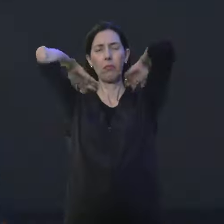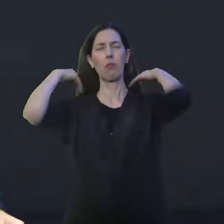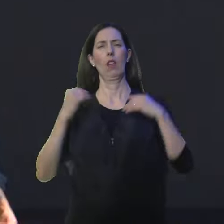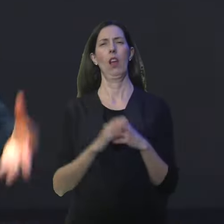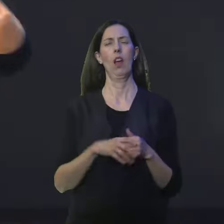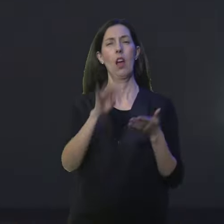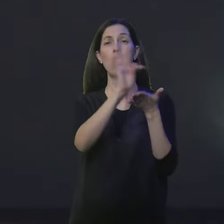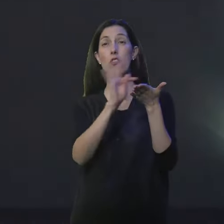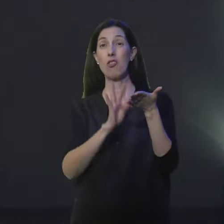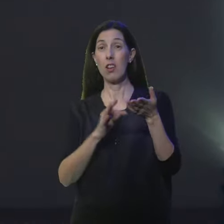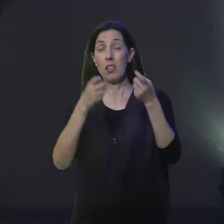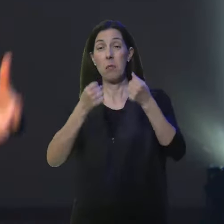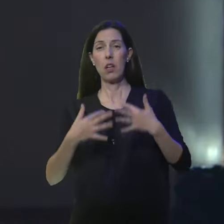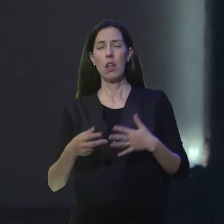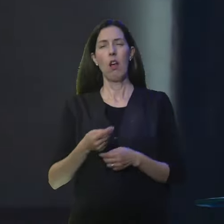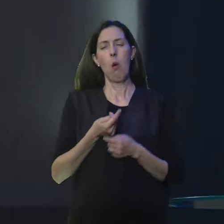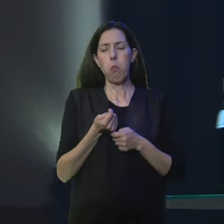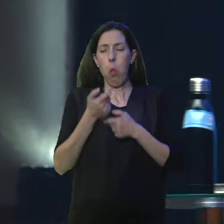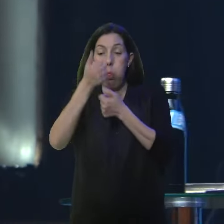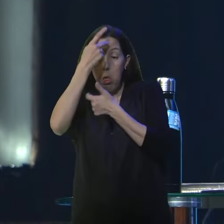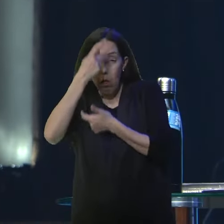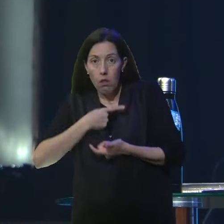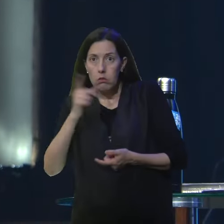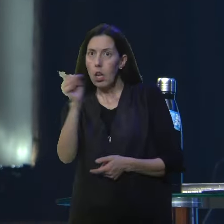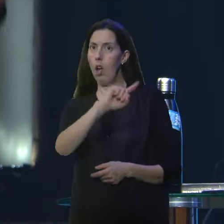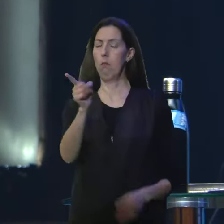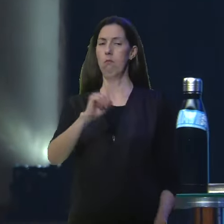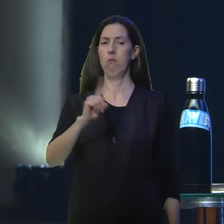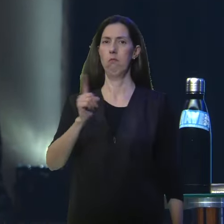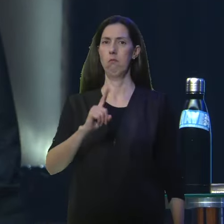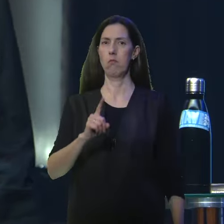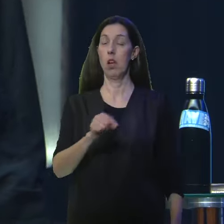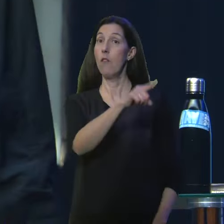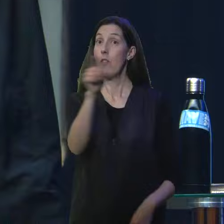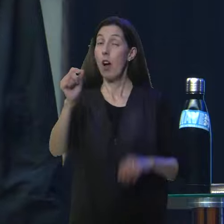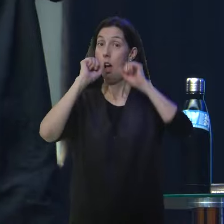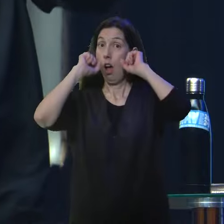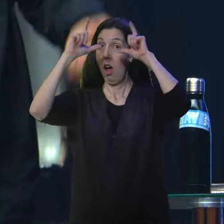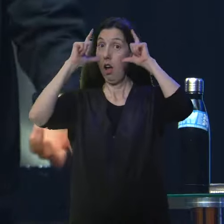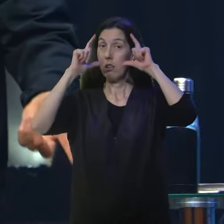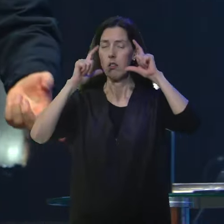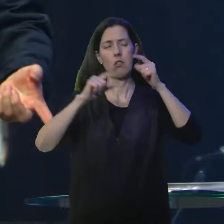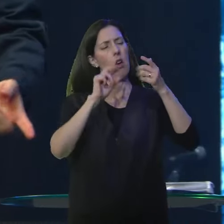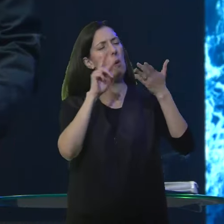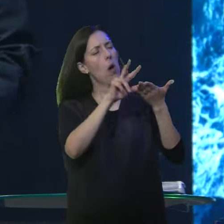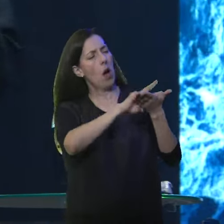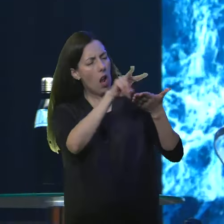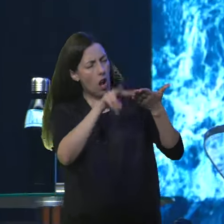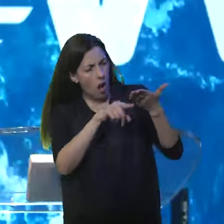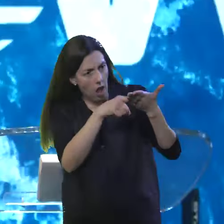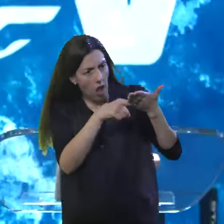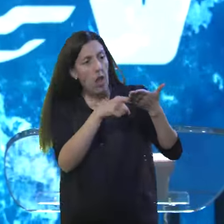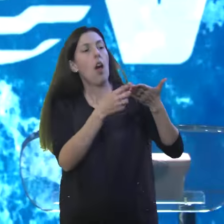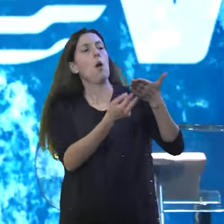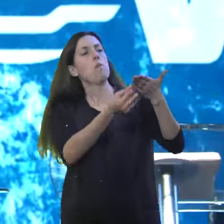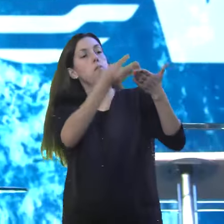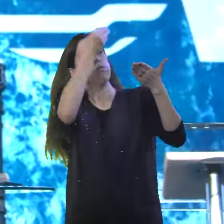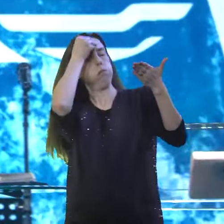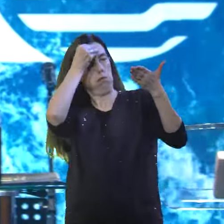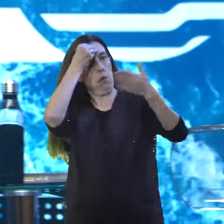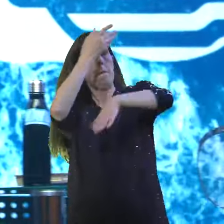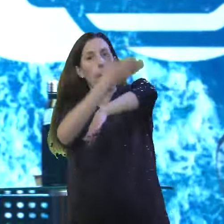Tiago diz aqui, não enganem a vocês mesmos. Ouça a palavra e pratique. Aquele que ouve e